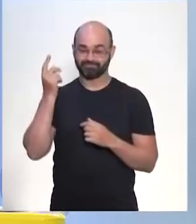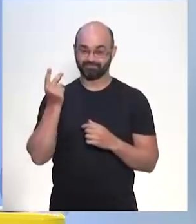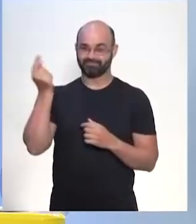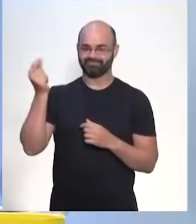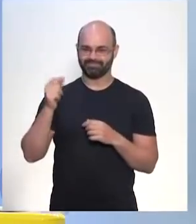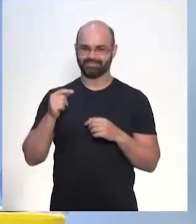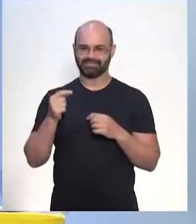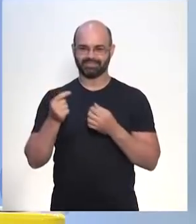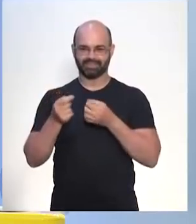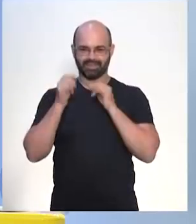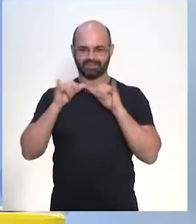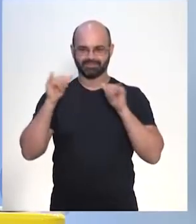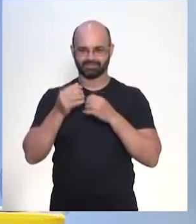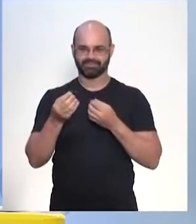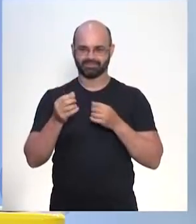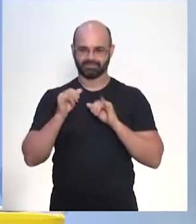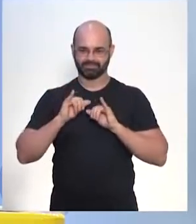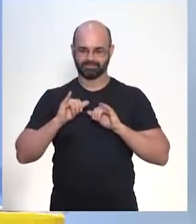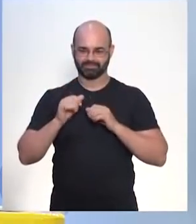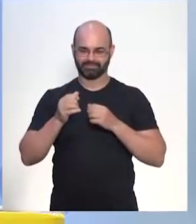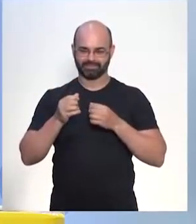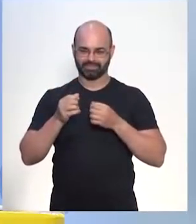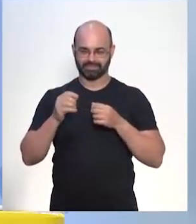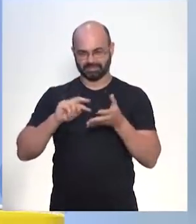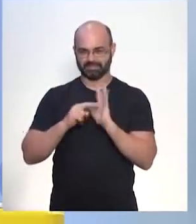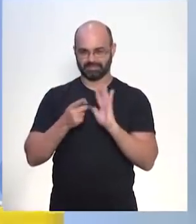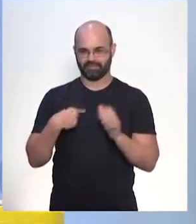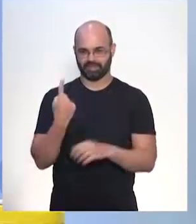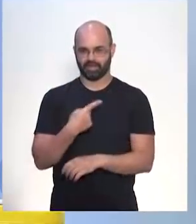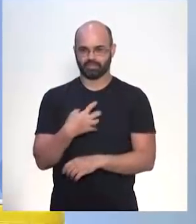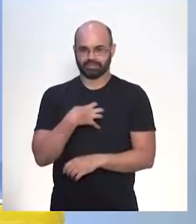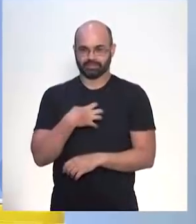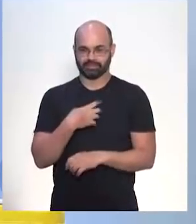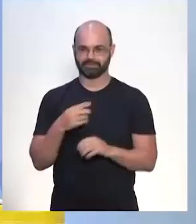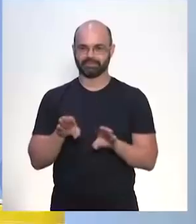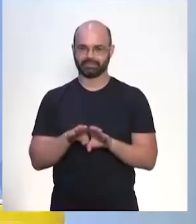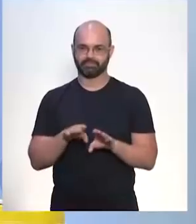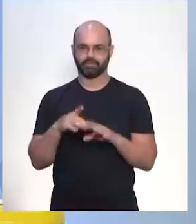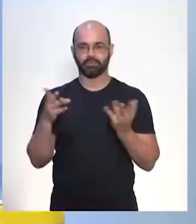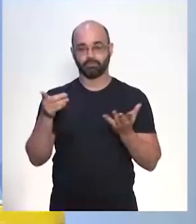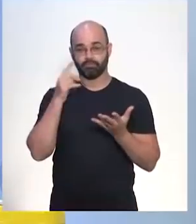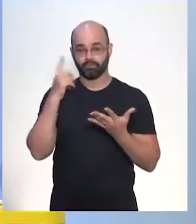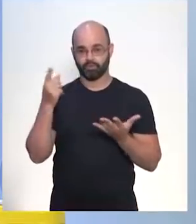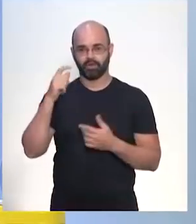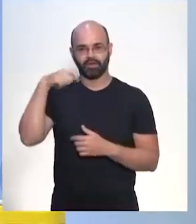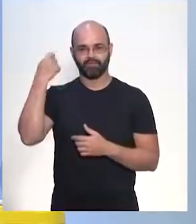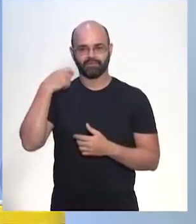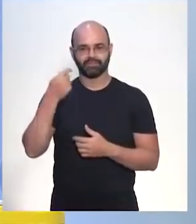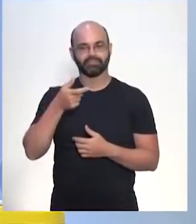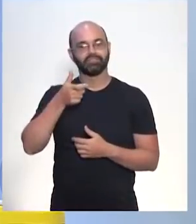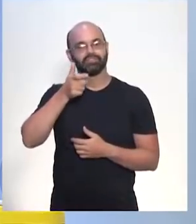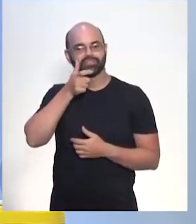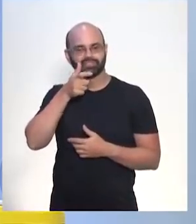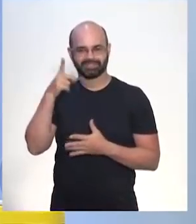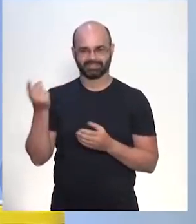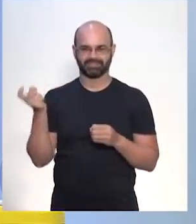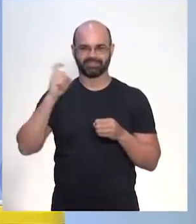publicitário é trabalhar com as nossas sensações. Isso é muito importante, então eu quero frisar. Vamos assistir aí ao vídeo e a gente já